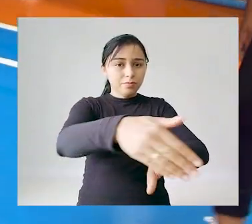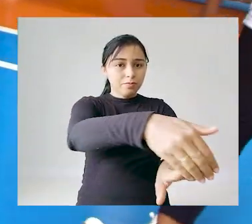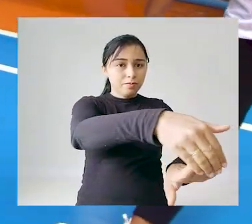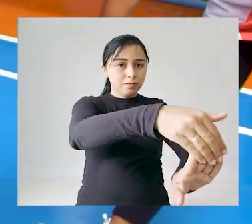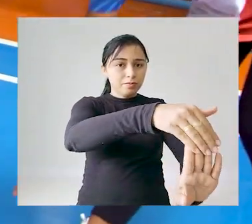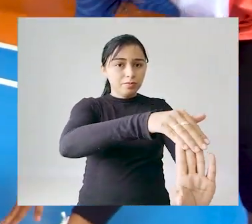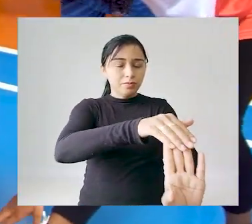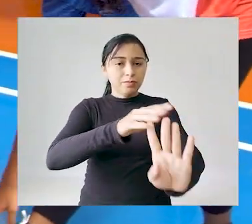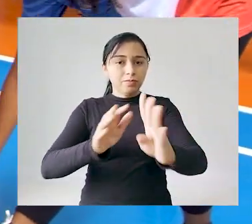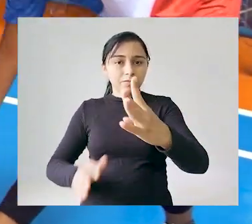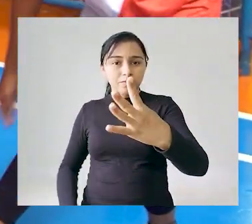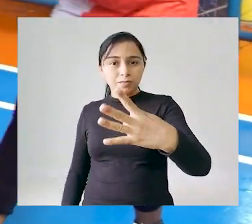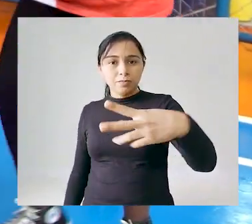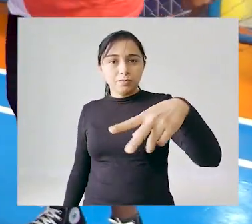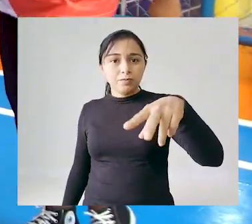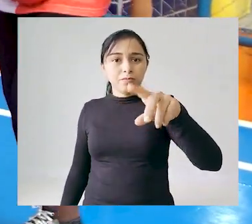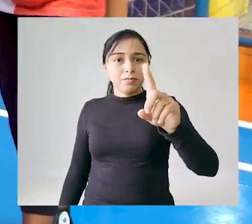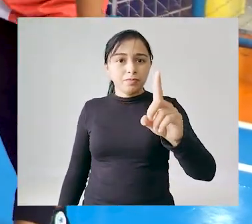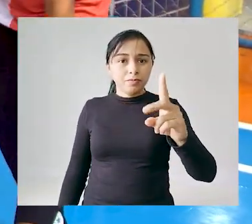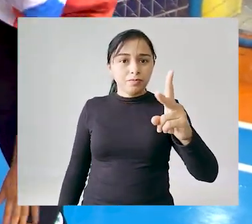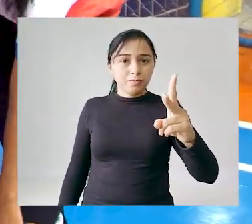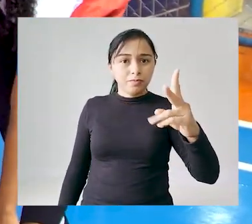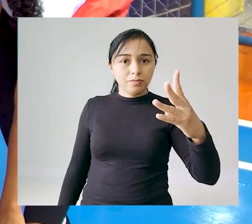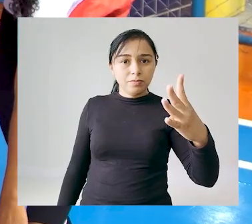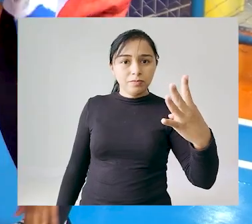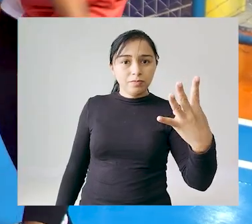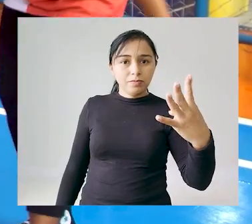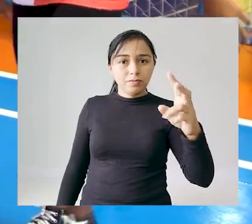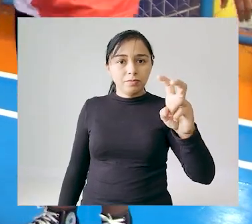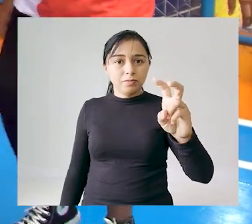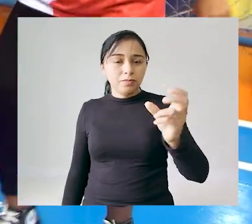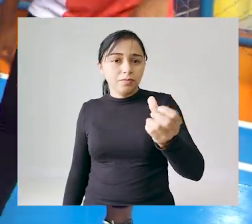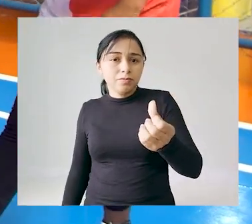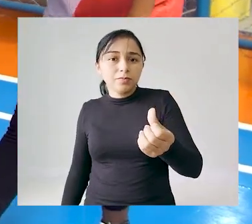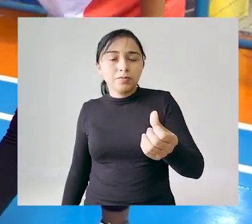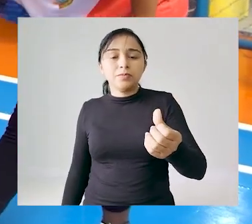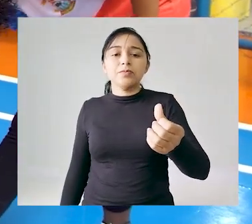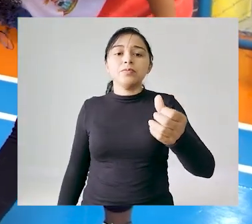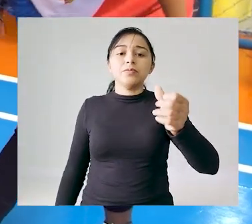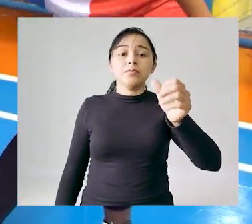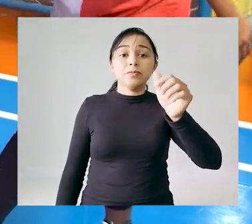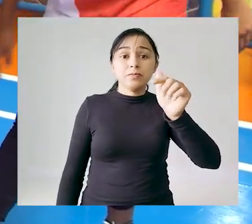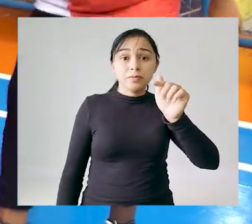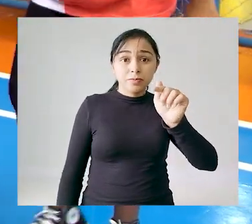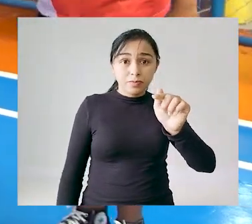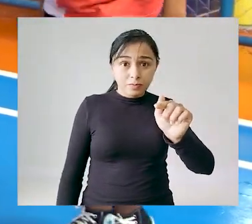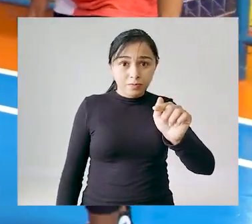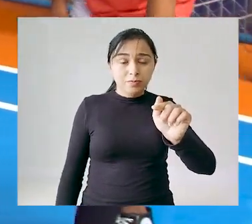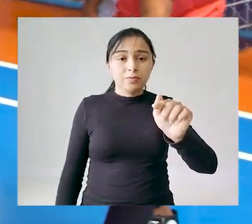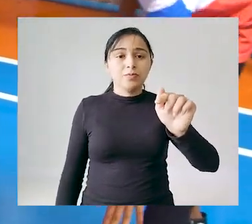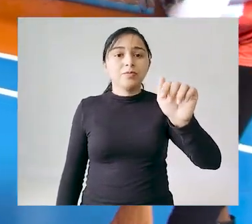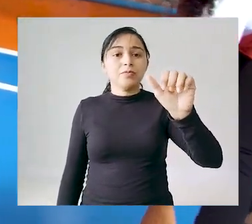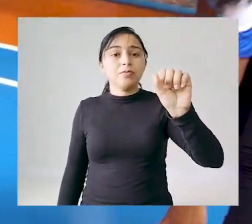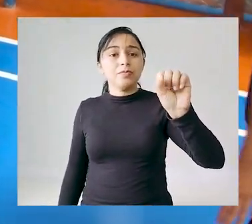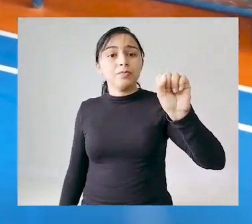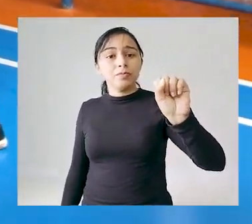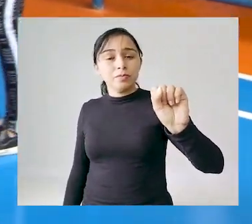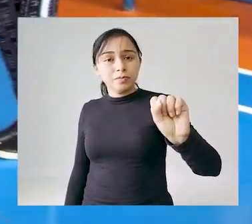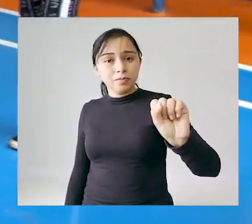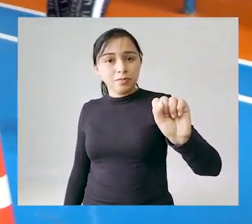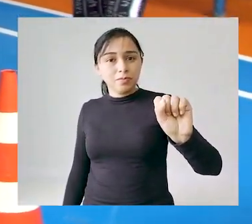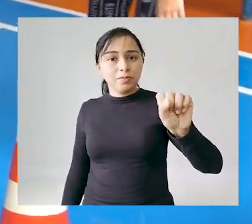3. Vamos. 4. Vai. 5. 6.